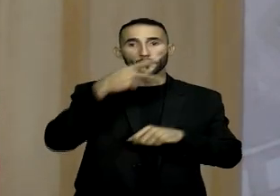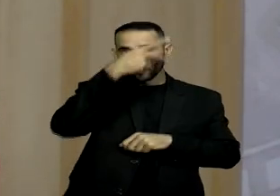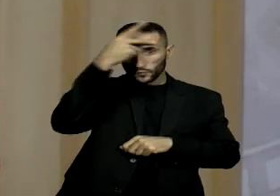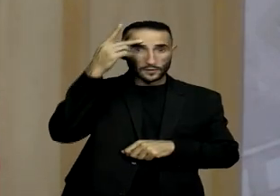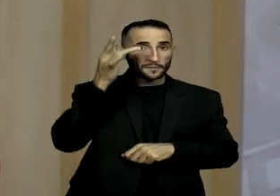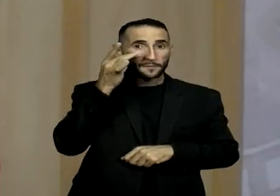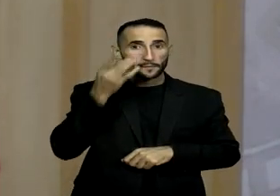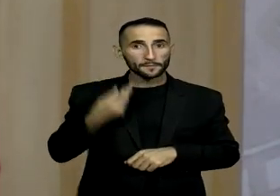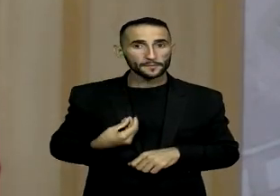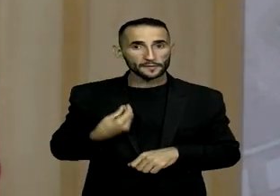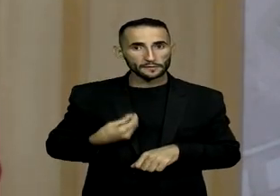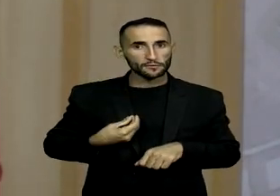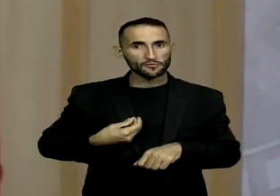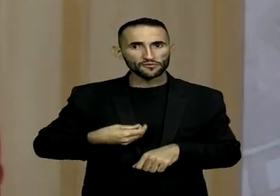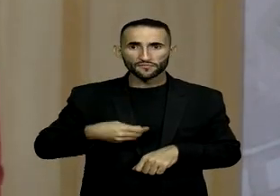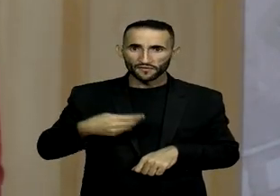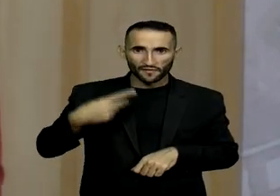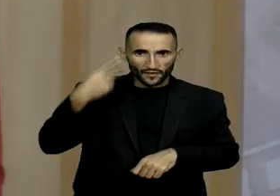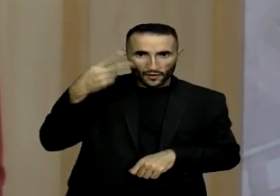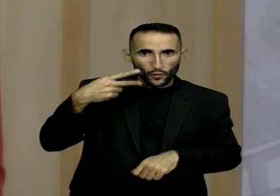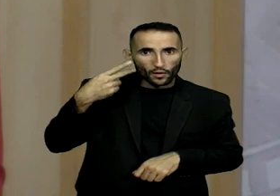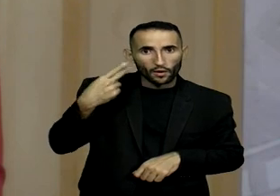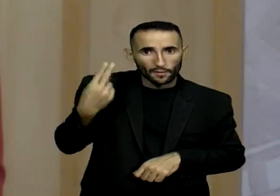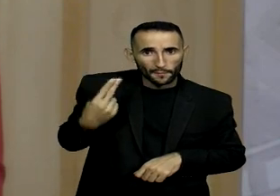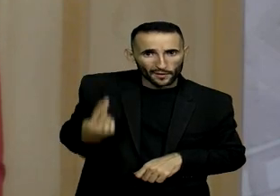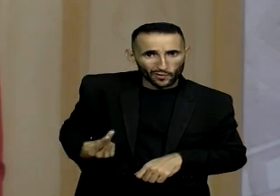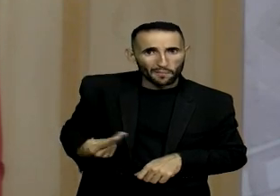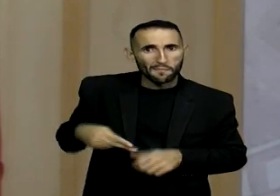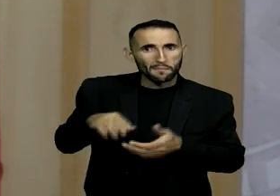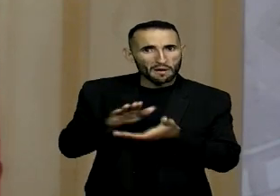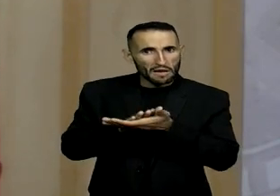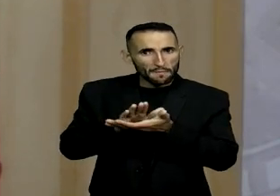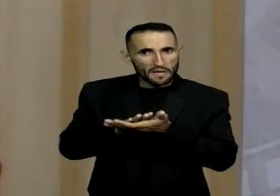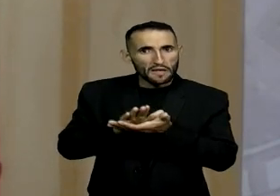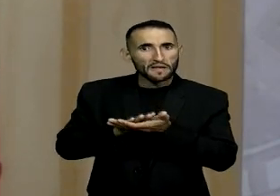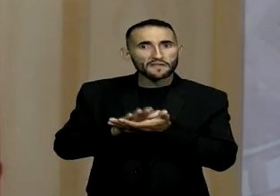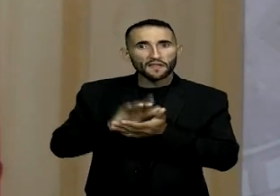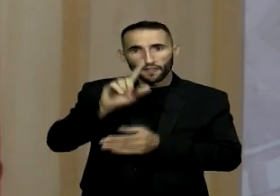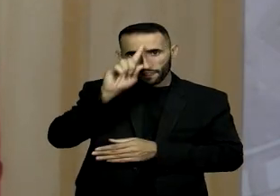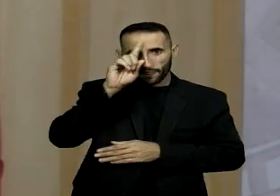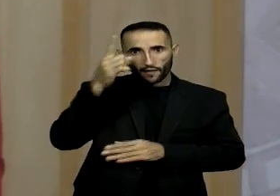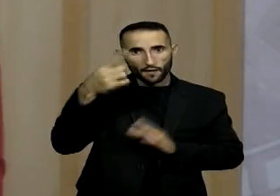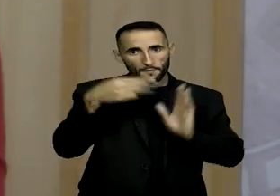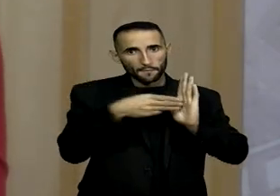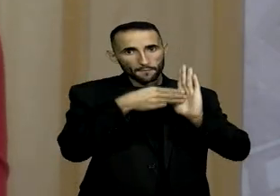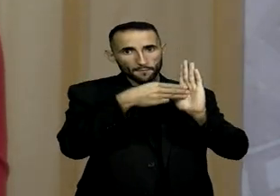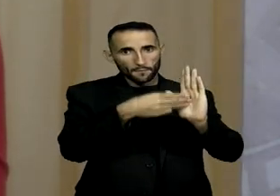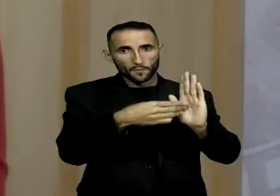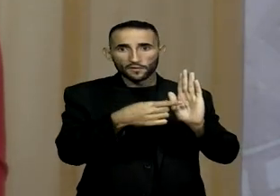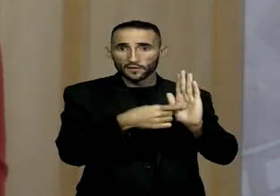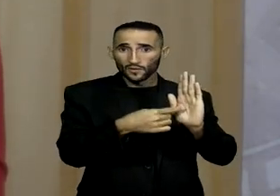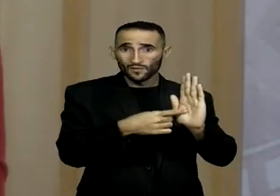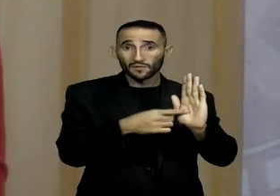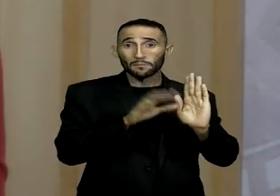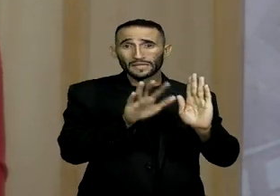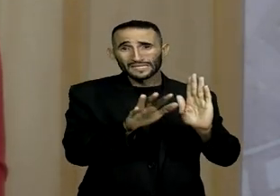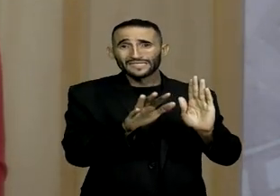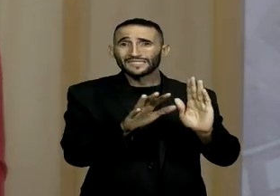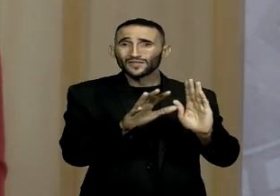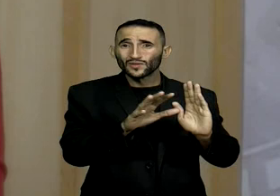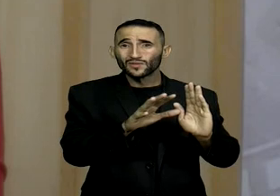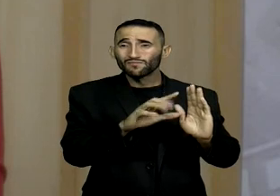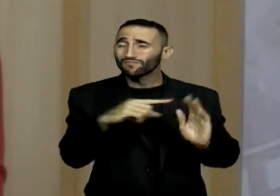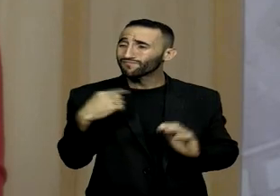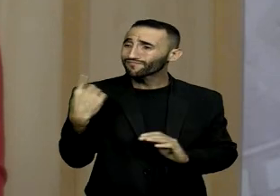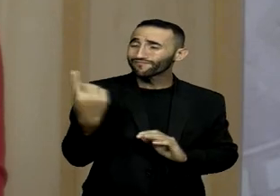Ana, parabéns pela sua moção. E nós ficamos tristes, né?